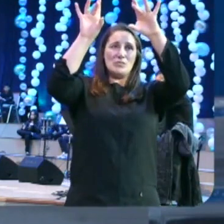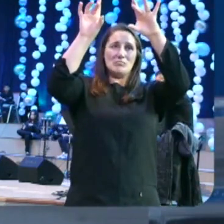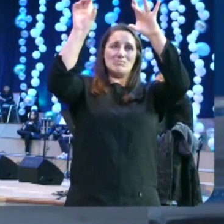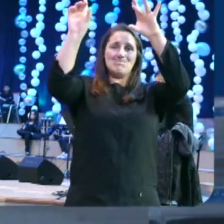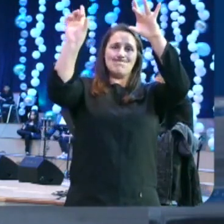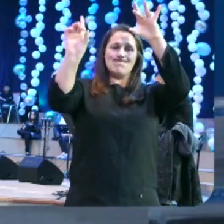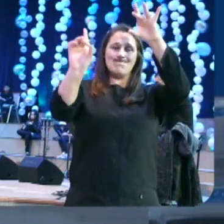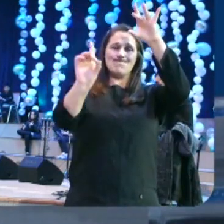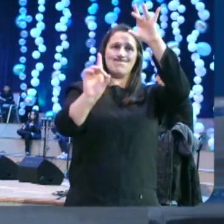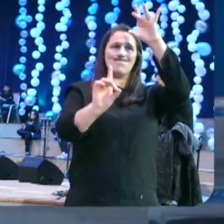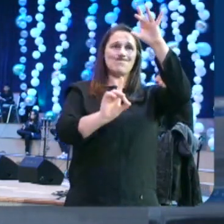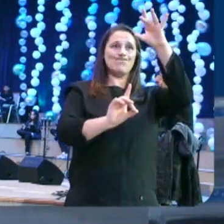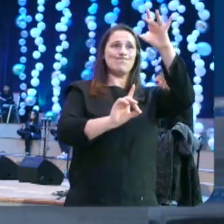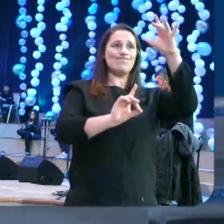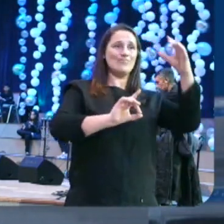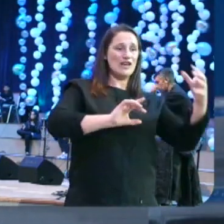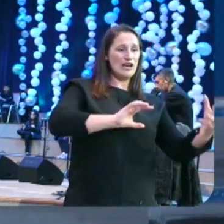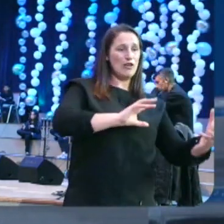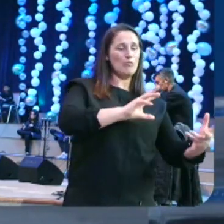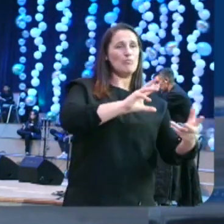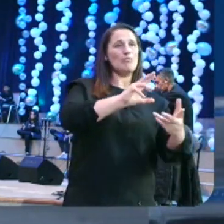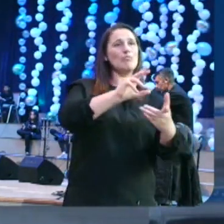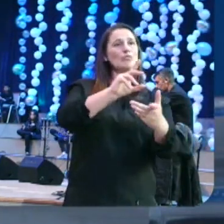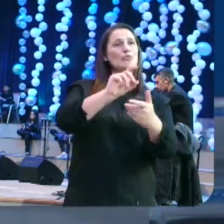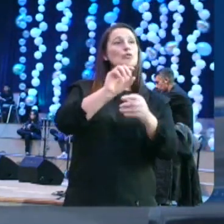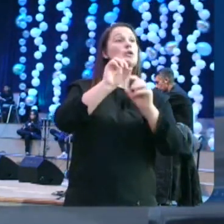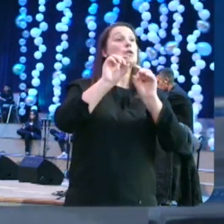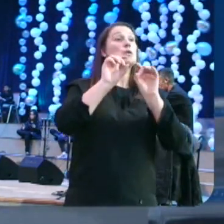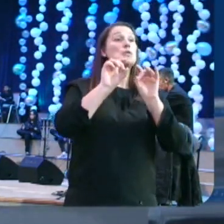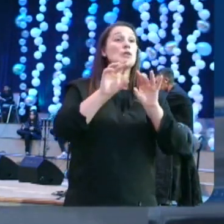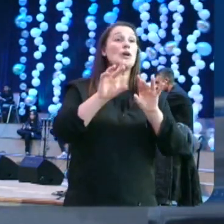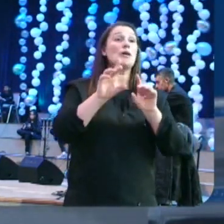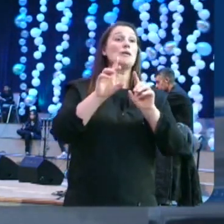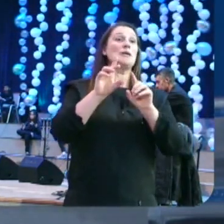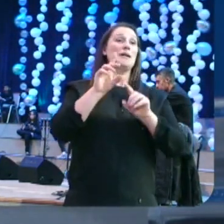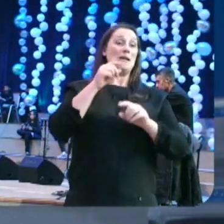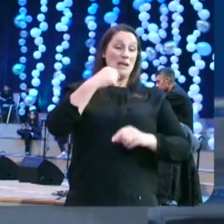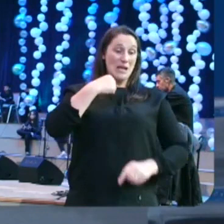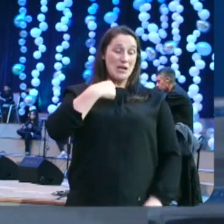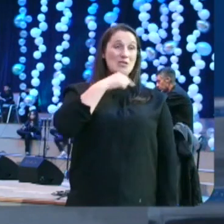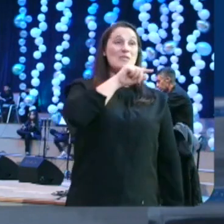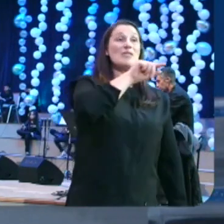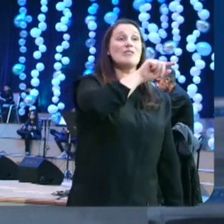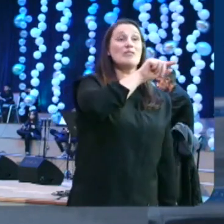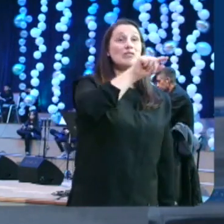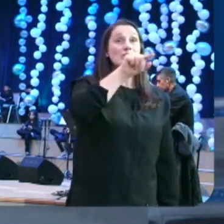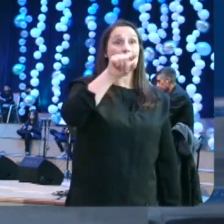para vir a esse mundo, só porque os seus filhos, eu e você,